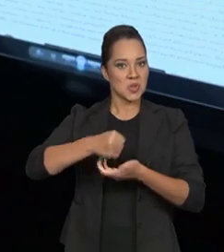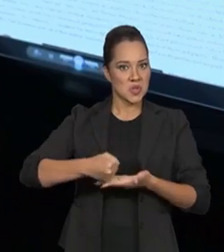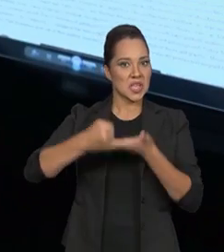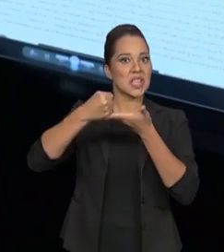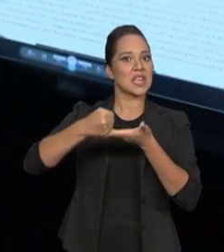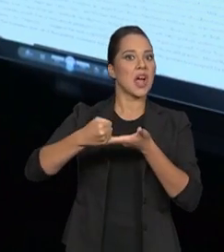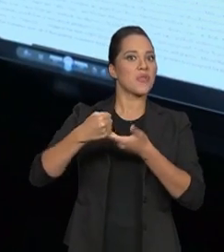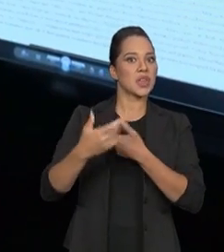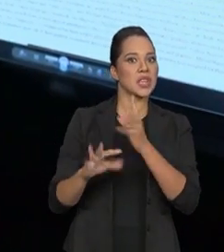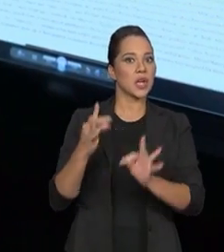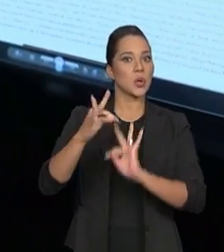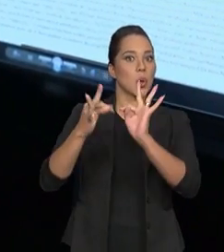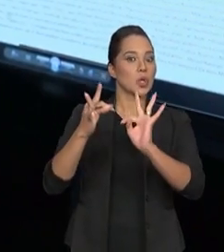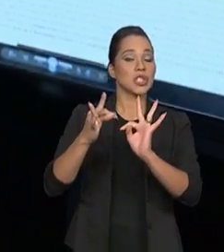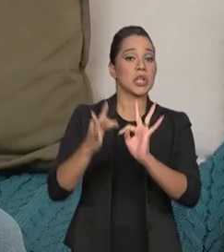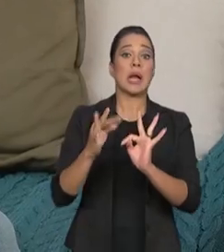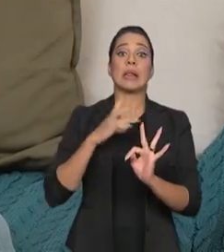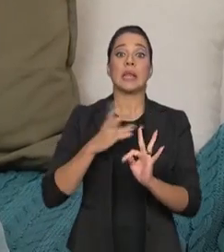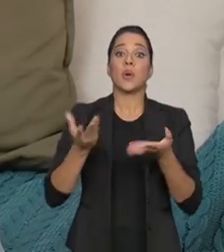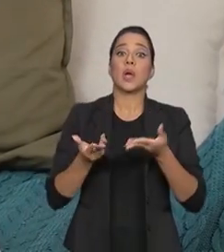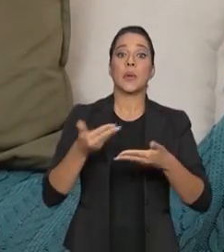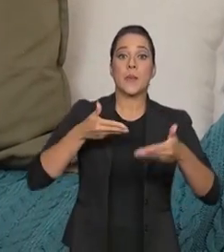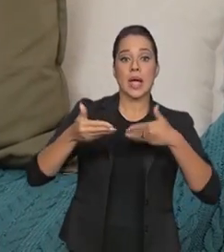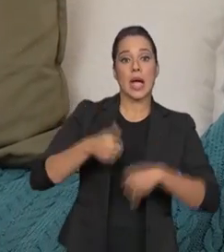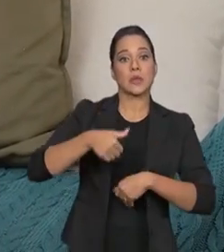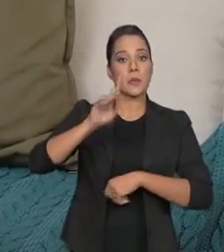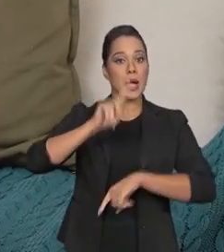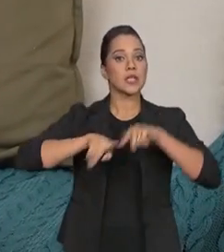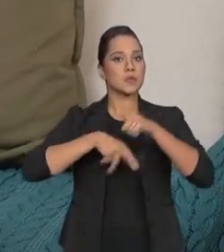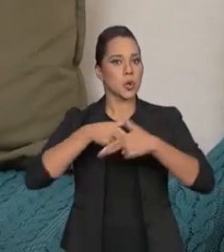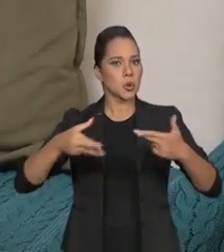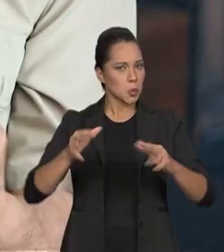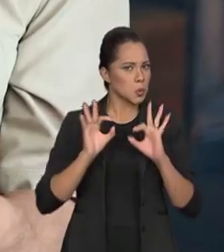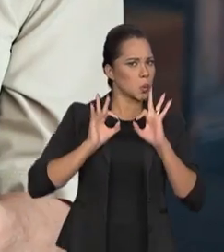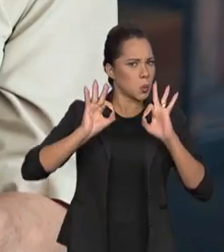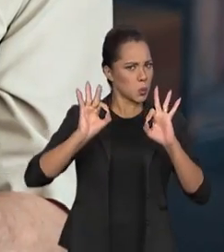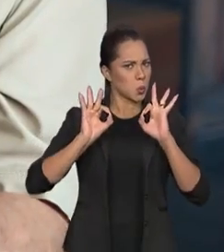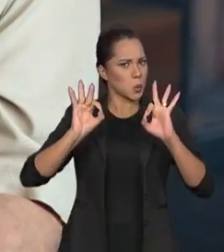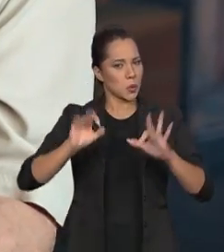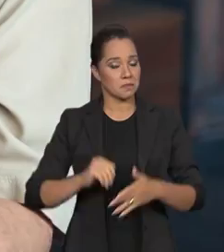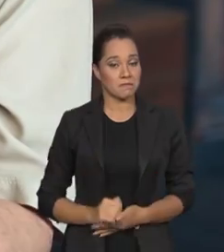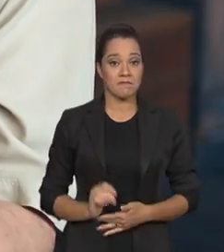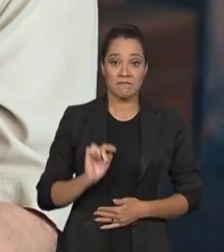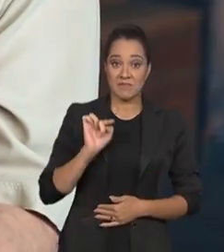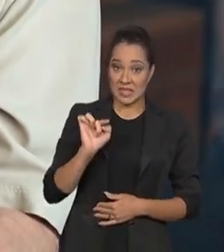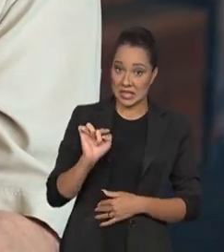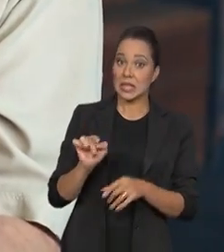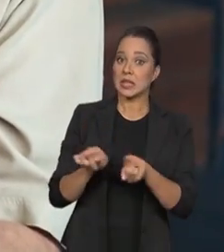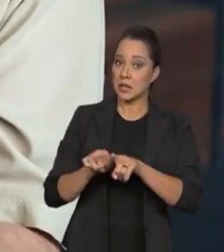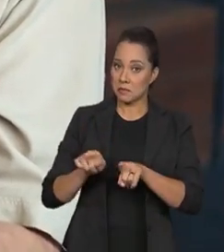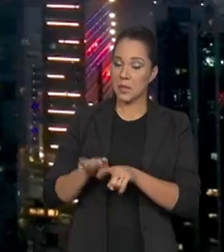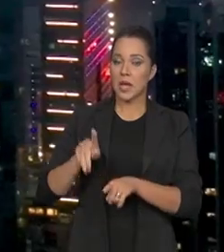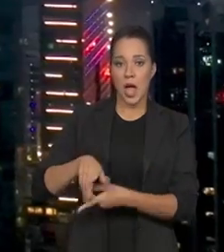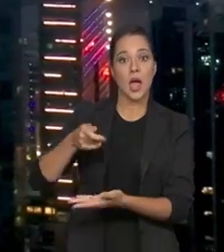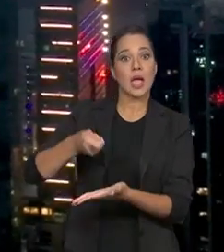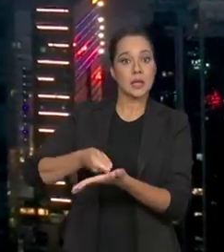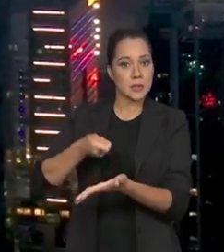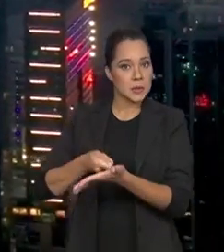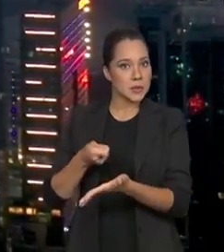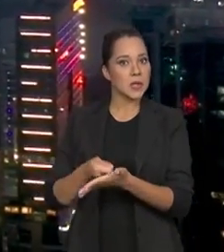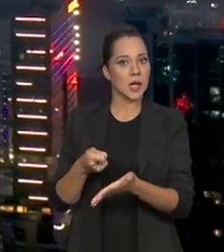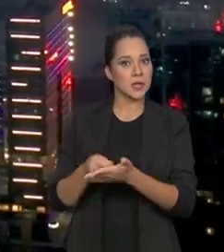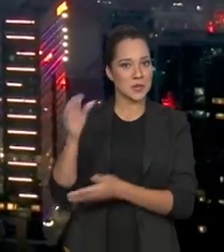alta tecnologia coloca no mercado cada vez mais produtos sofisticados e essa também é uma exigência